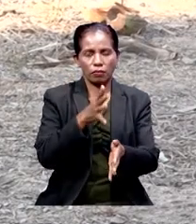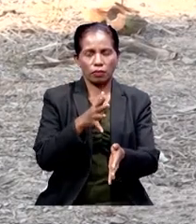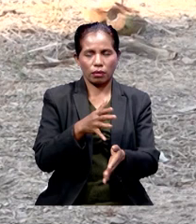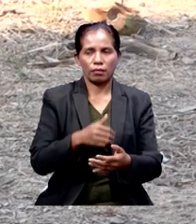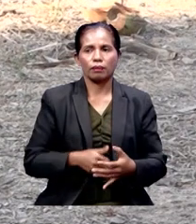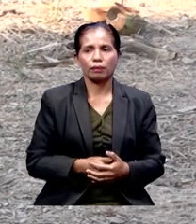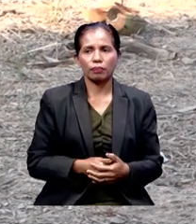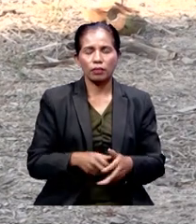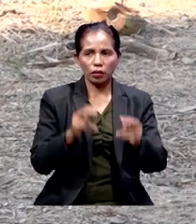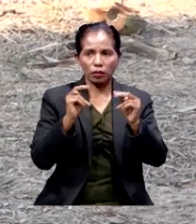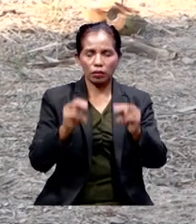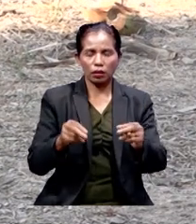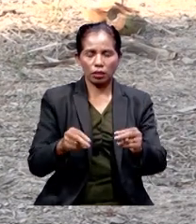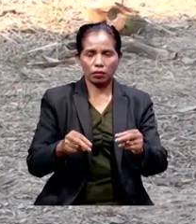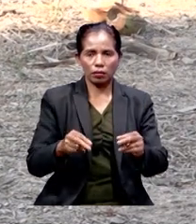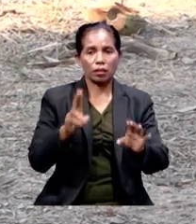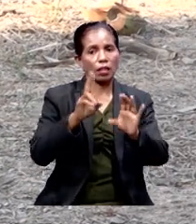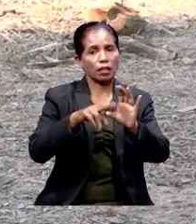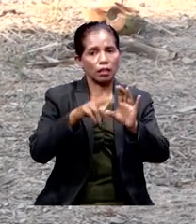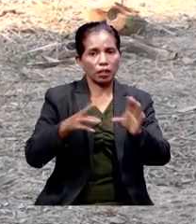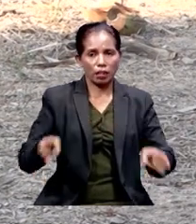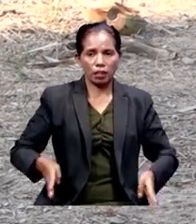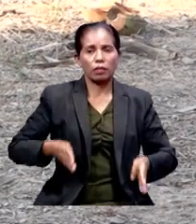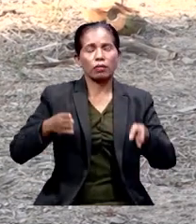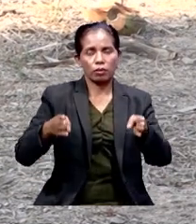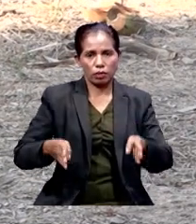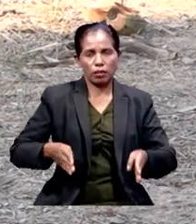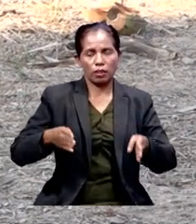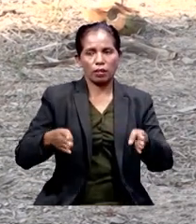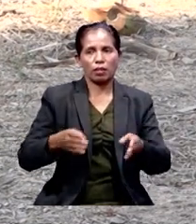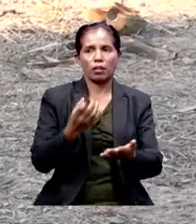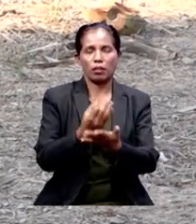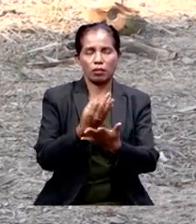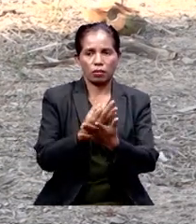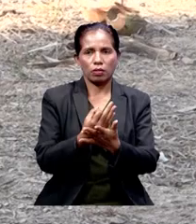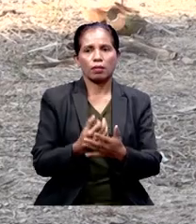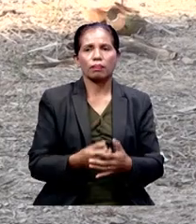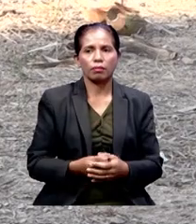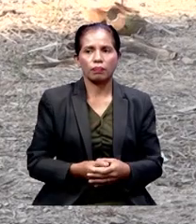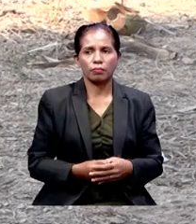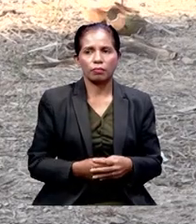ne. Kursi roda ruma ho ansa osan ruma.